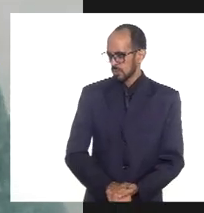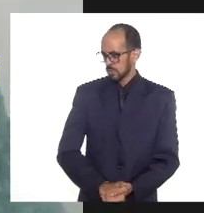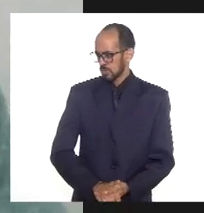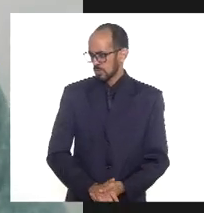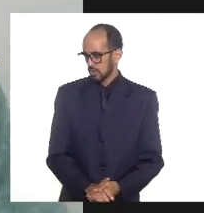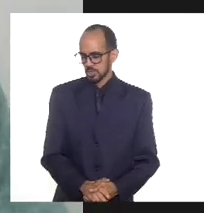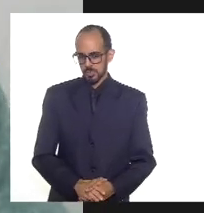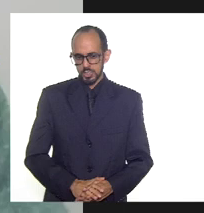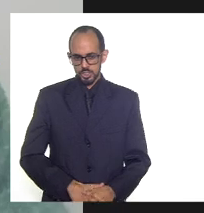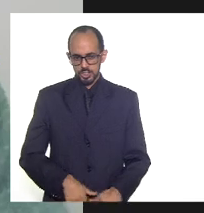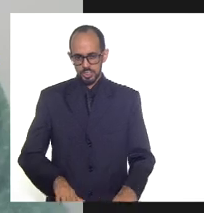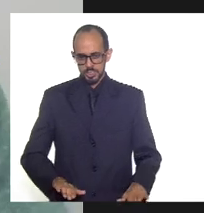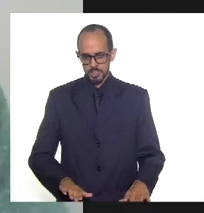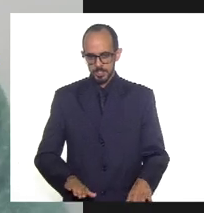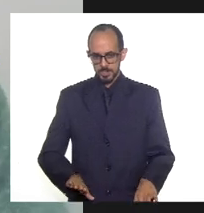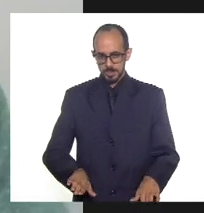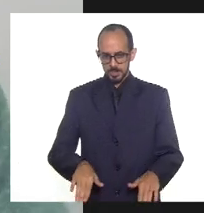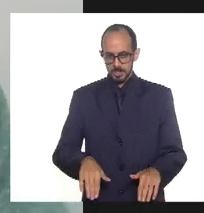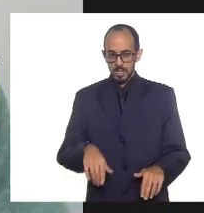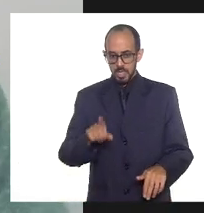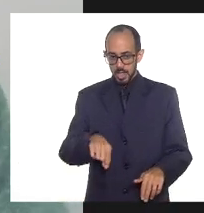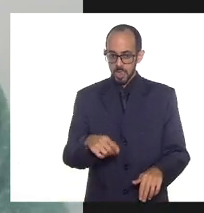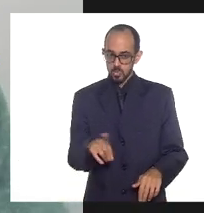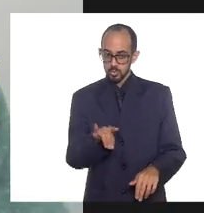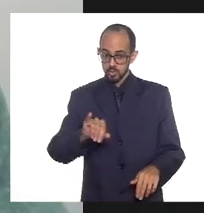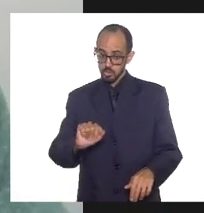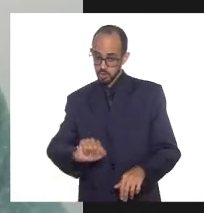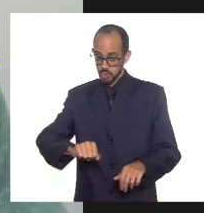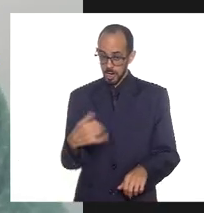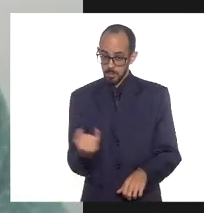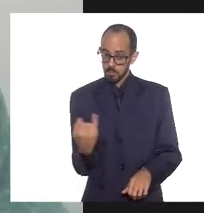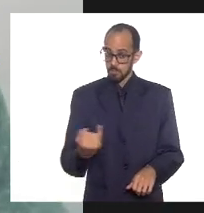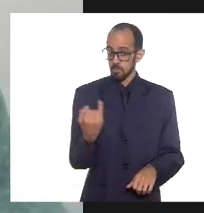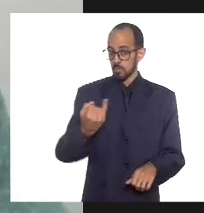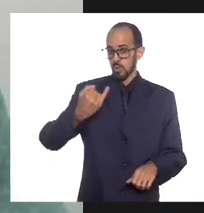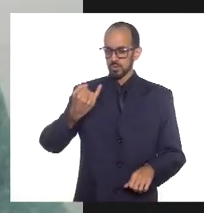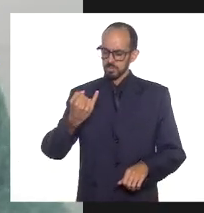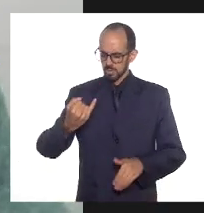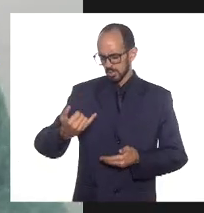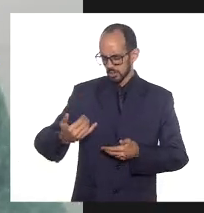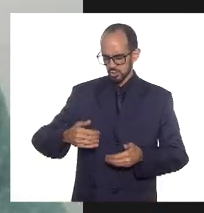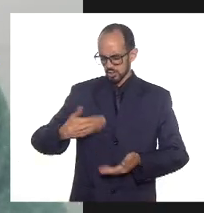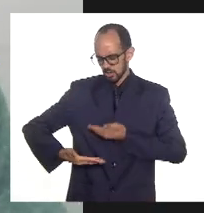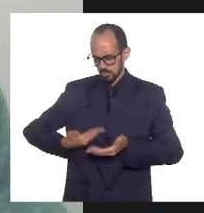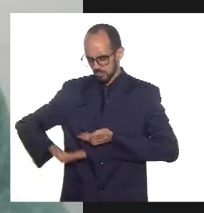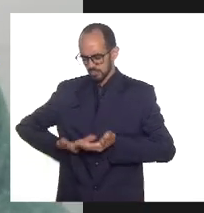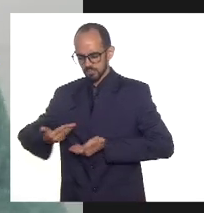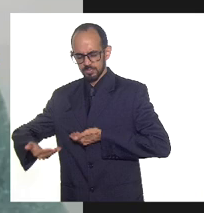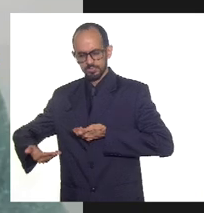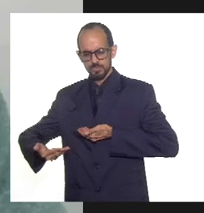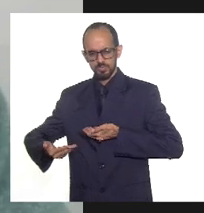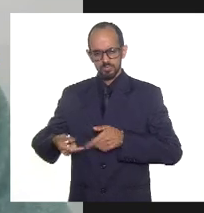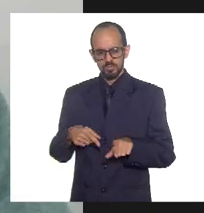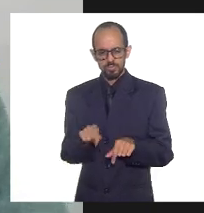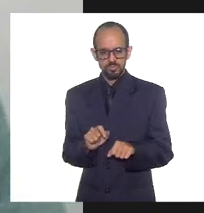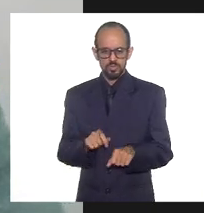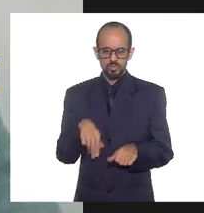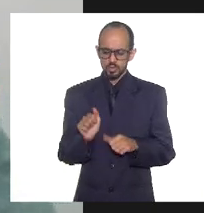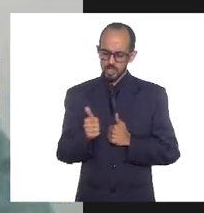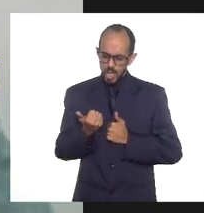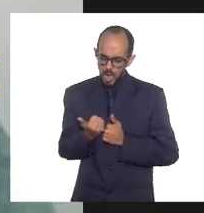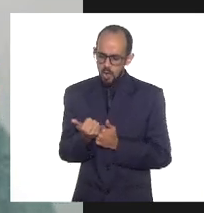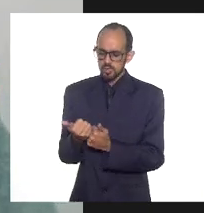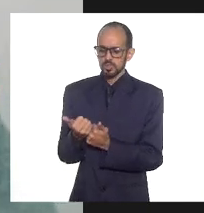e é uma importante parceira e colaboradora das professoras